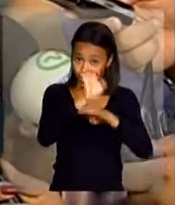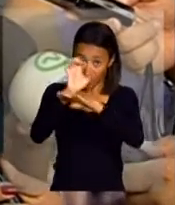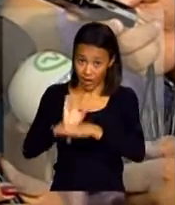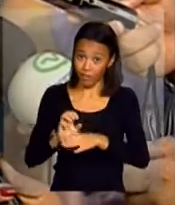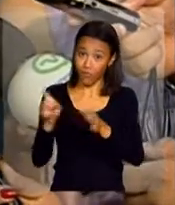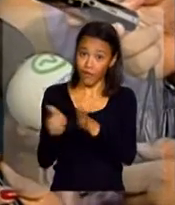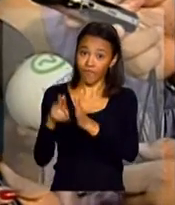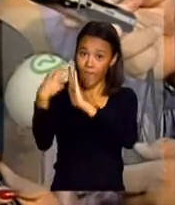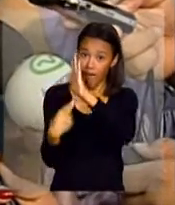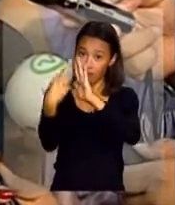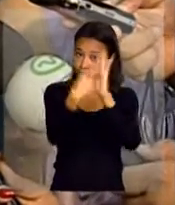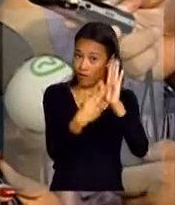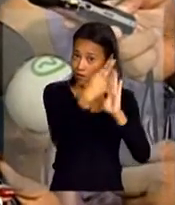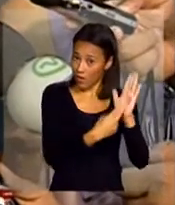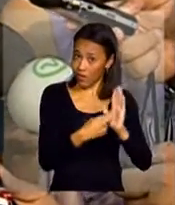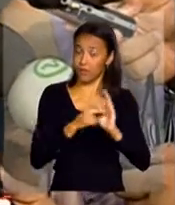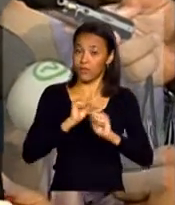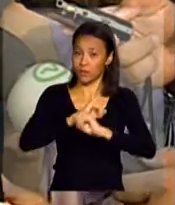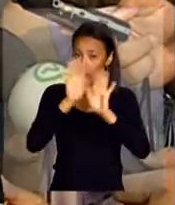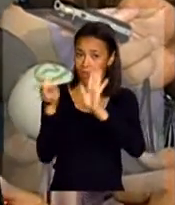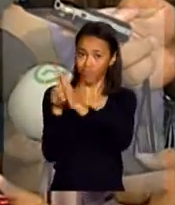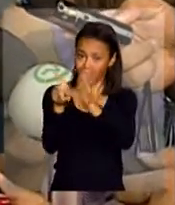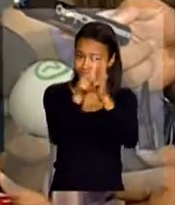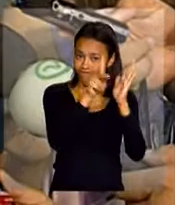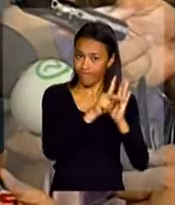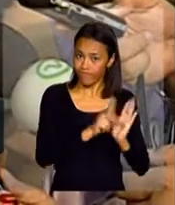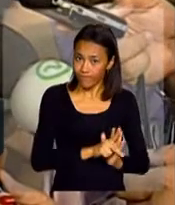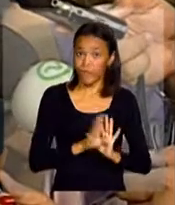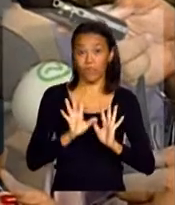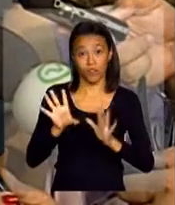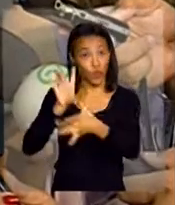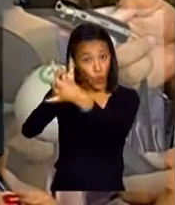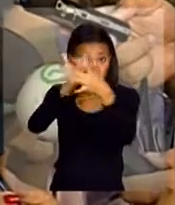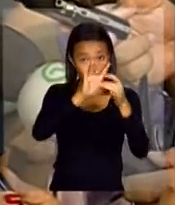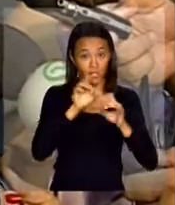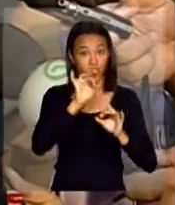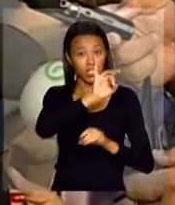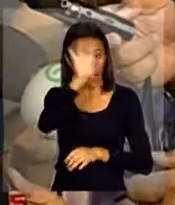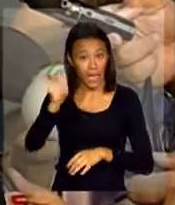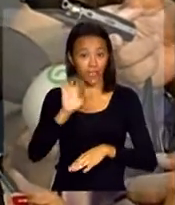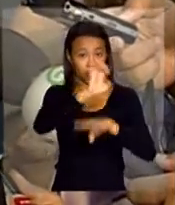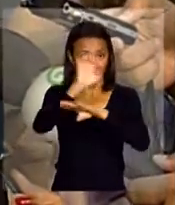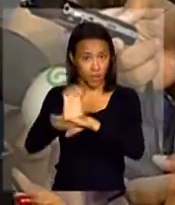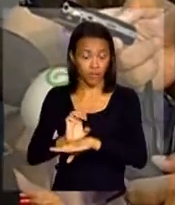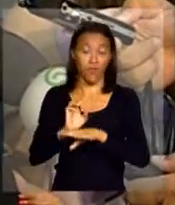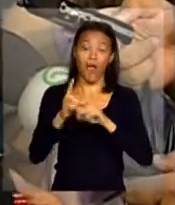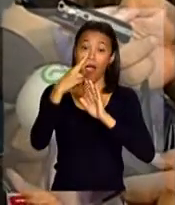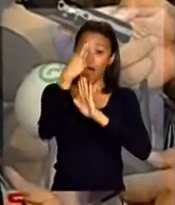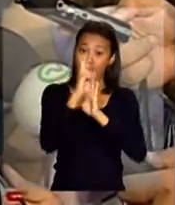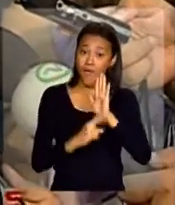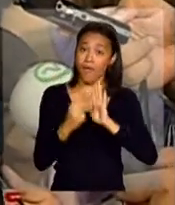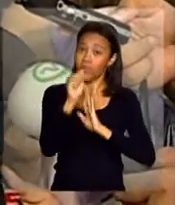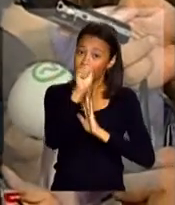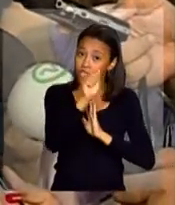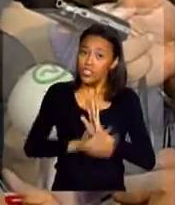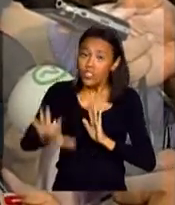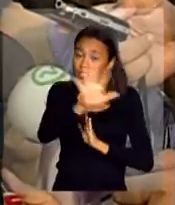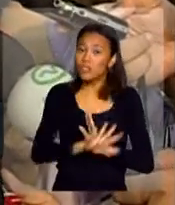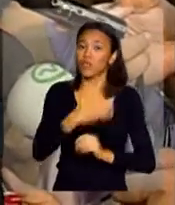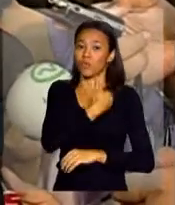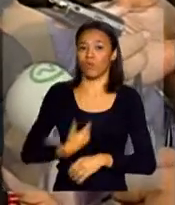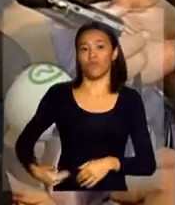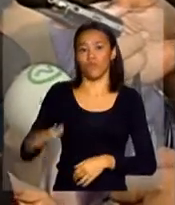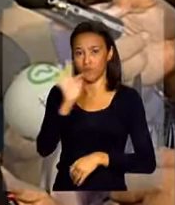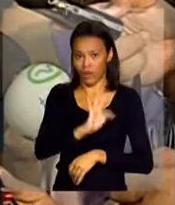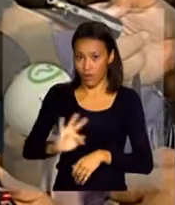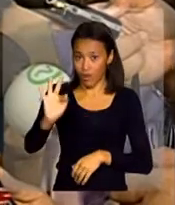mais específicas, mais restritivas e mais dirigidas à sua realidade estadual. A regra geral é do governo federal e nada que tenha